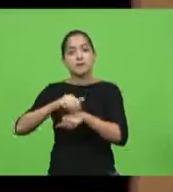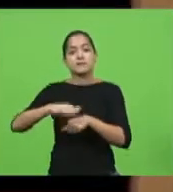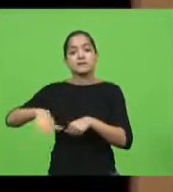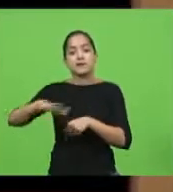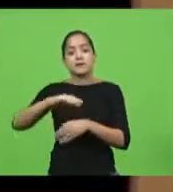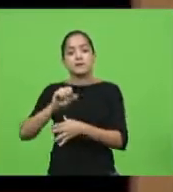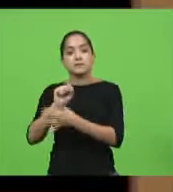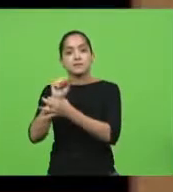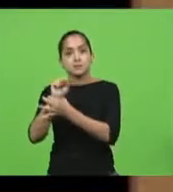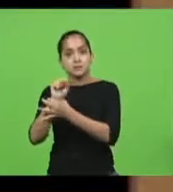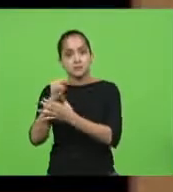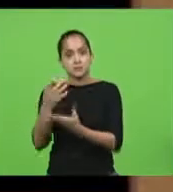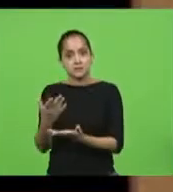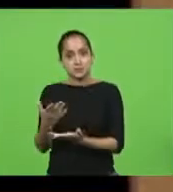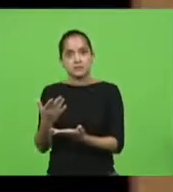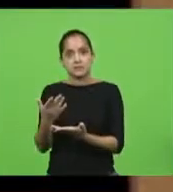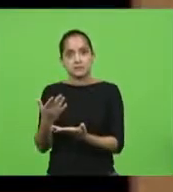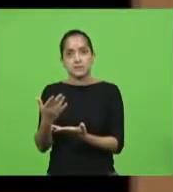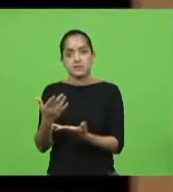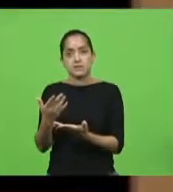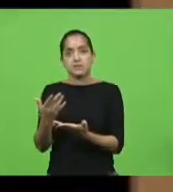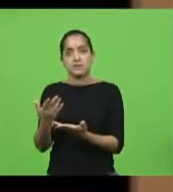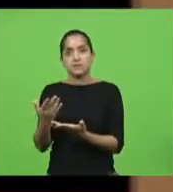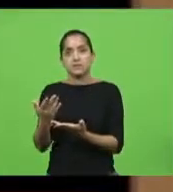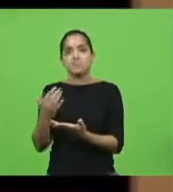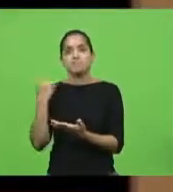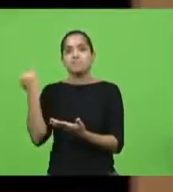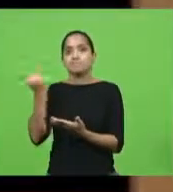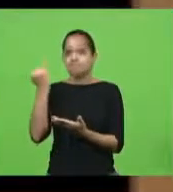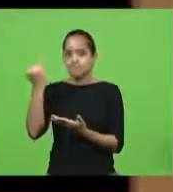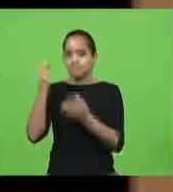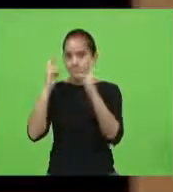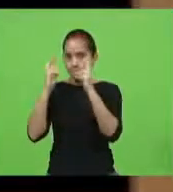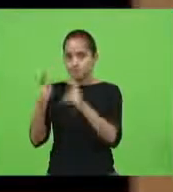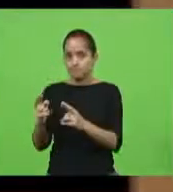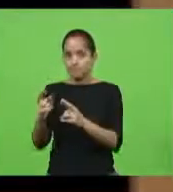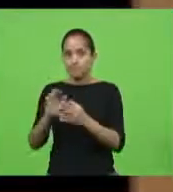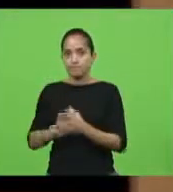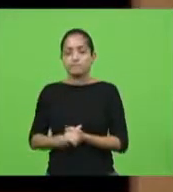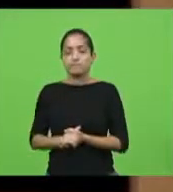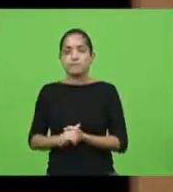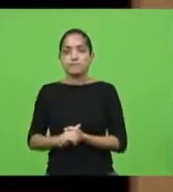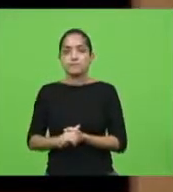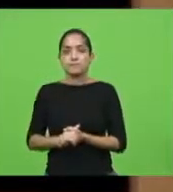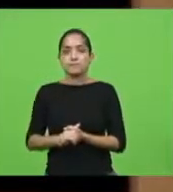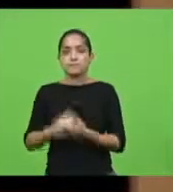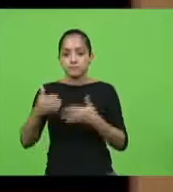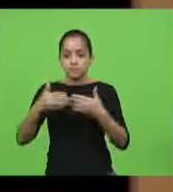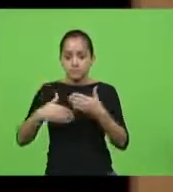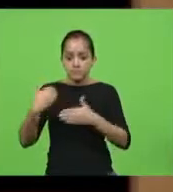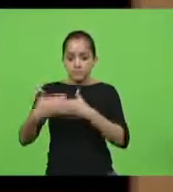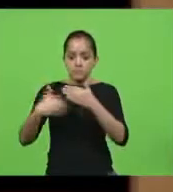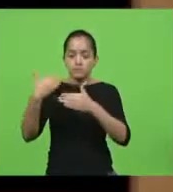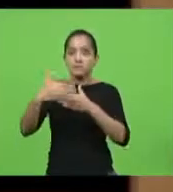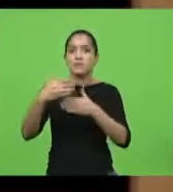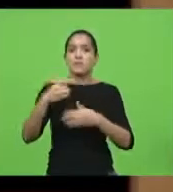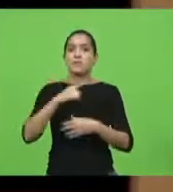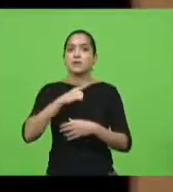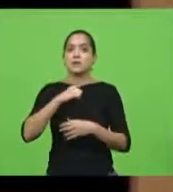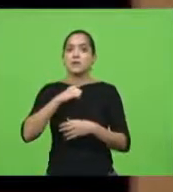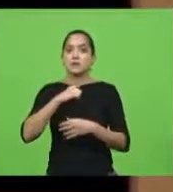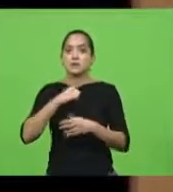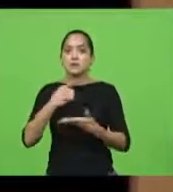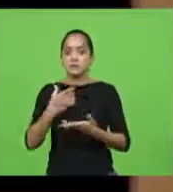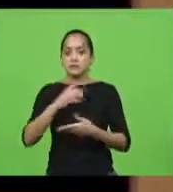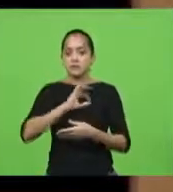que ser considerado e respeitado. Nós tivemos, ao longo da história das